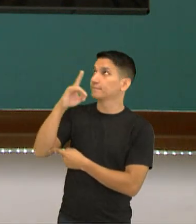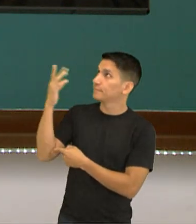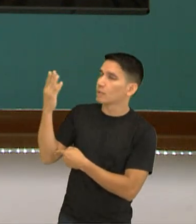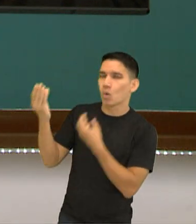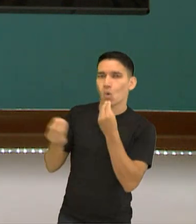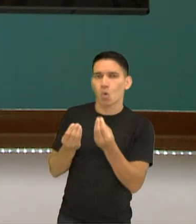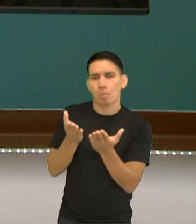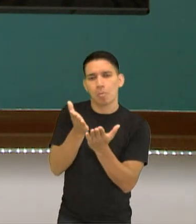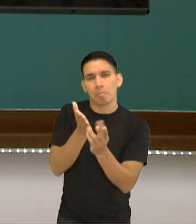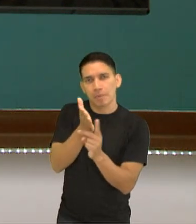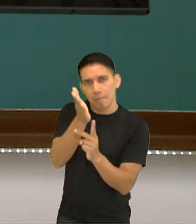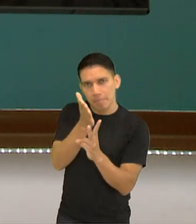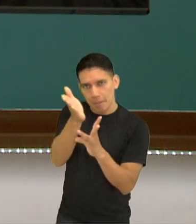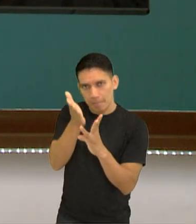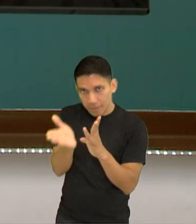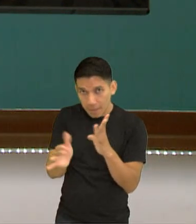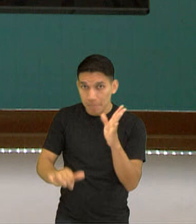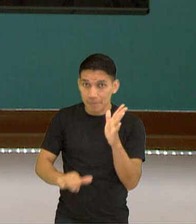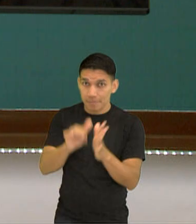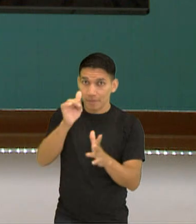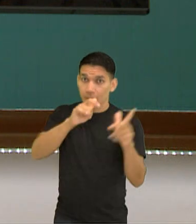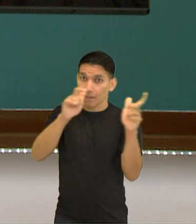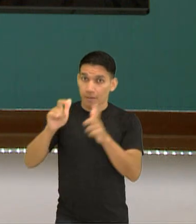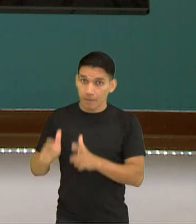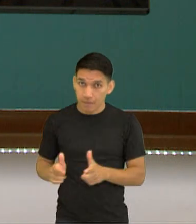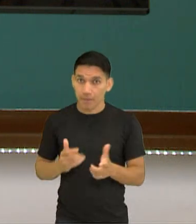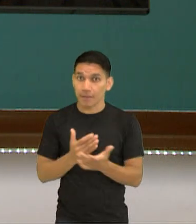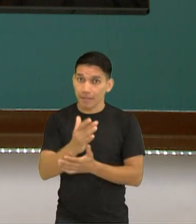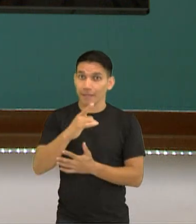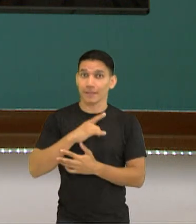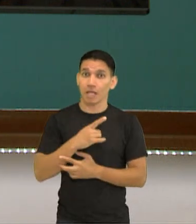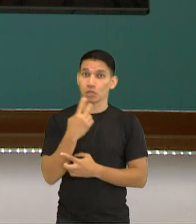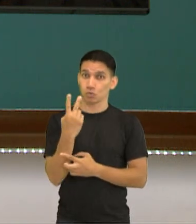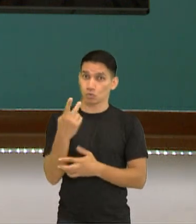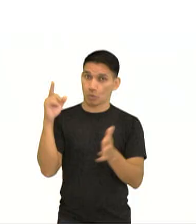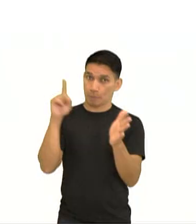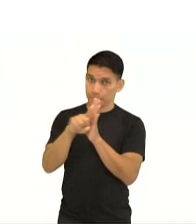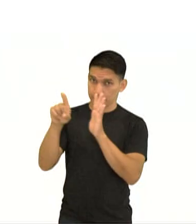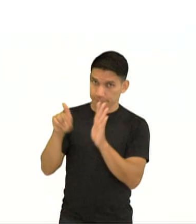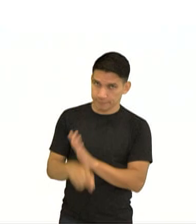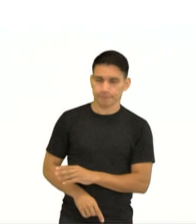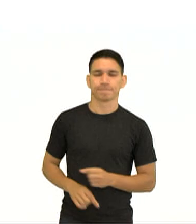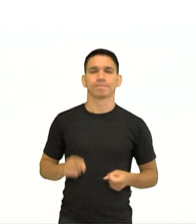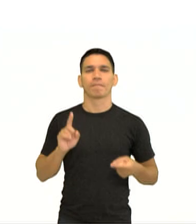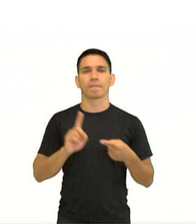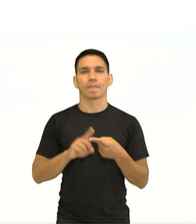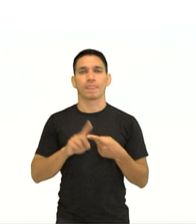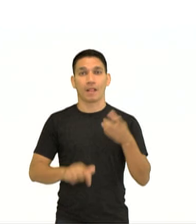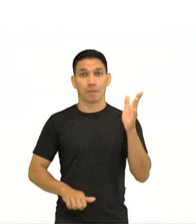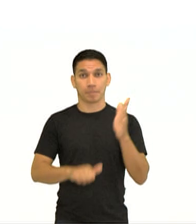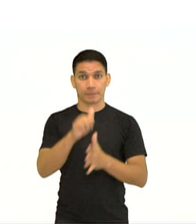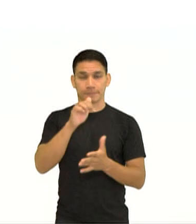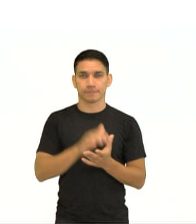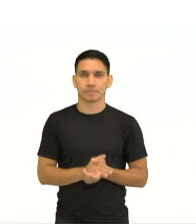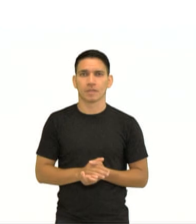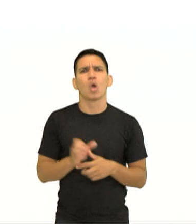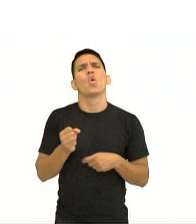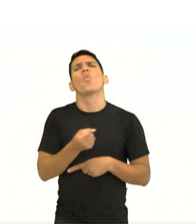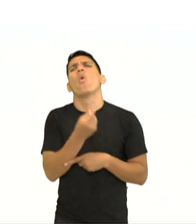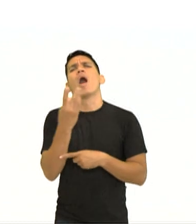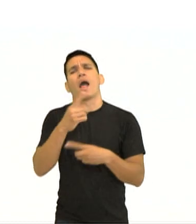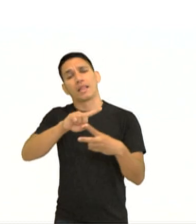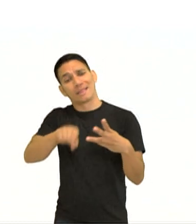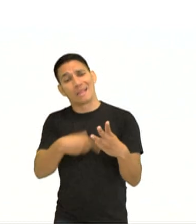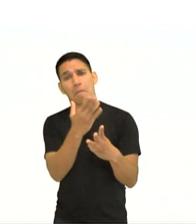aí das almas primeiro a partir dessas 2 questões, tá? Primeira questão, quais são as 3 partes da alma de acordo